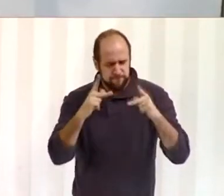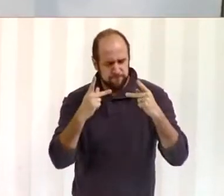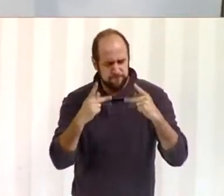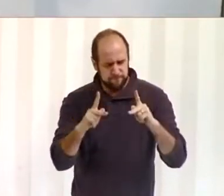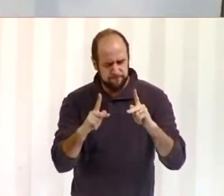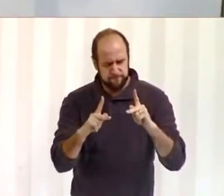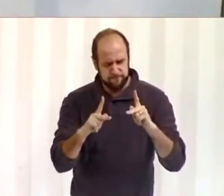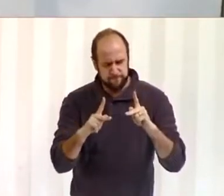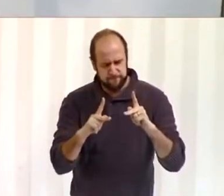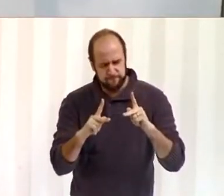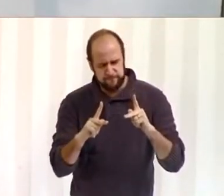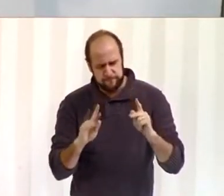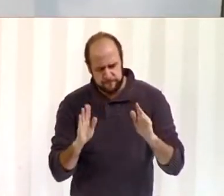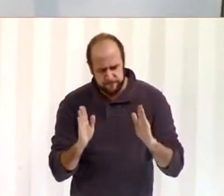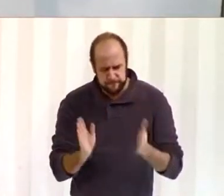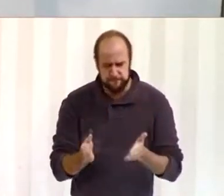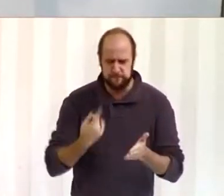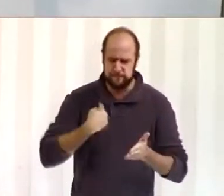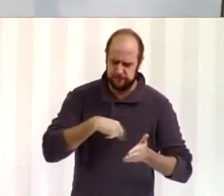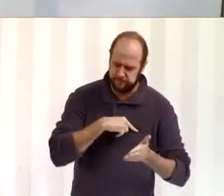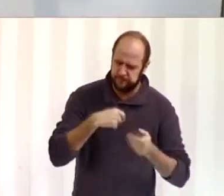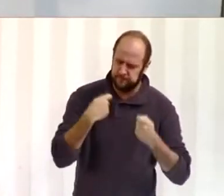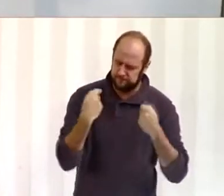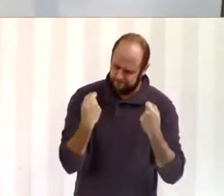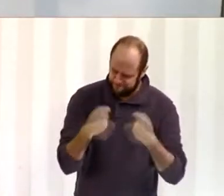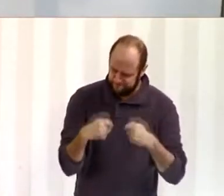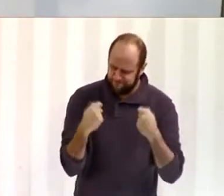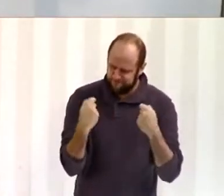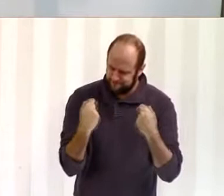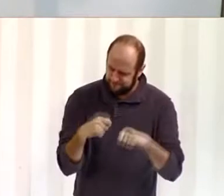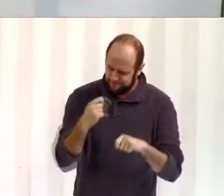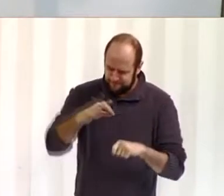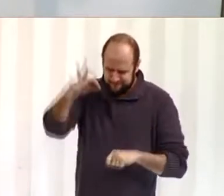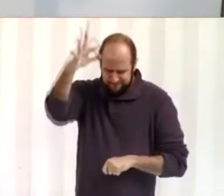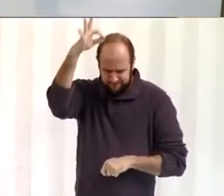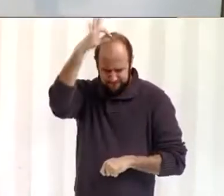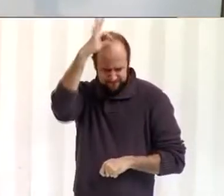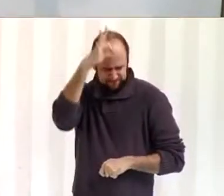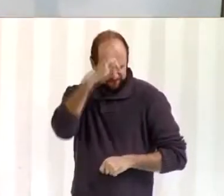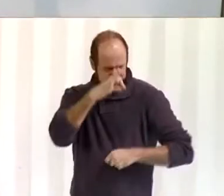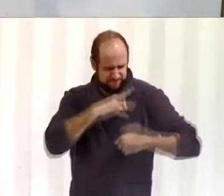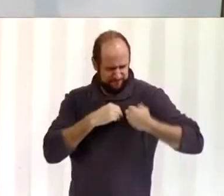para isso nós necessitamos que o Teu Espírito nos traga